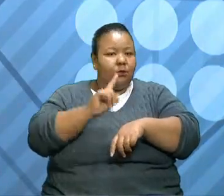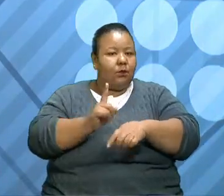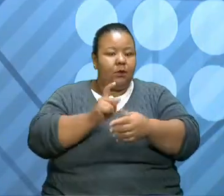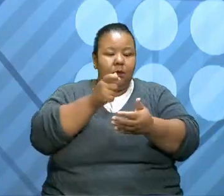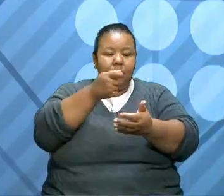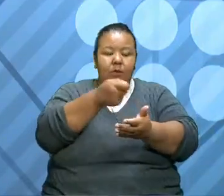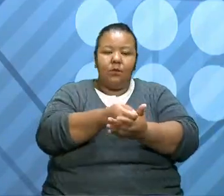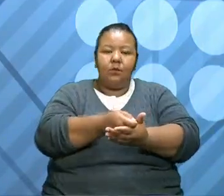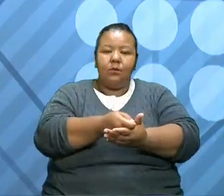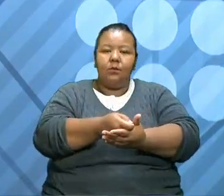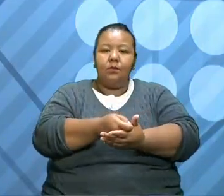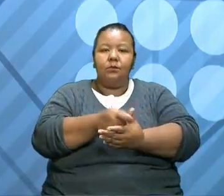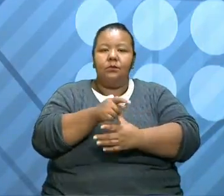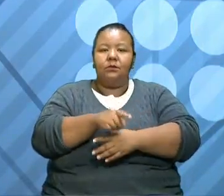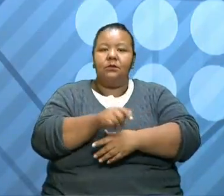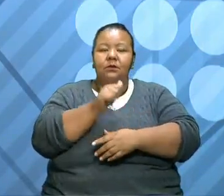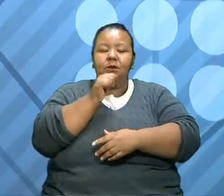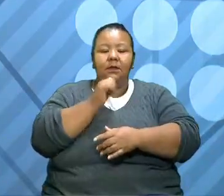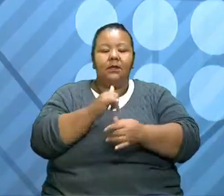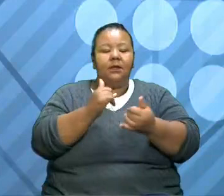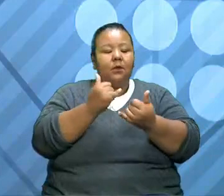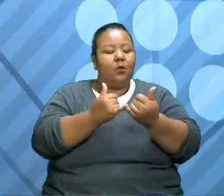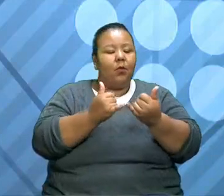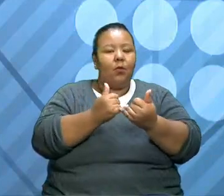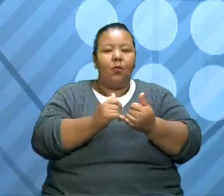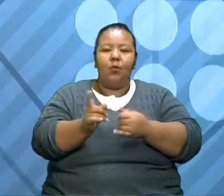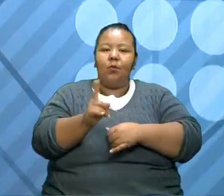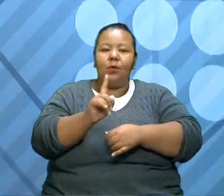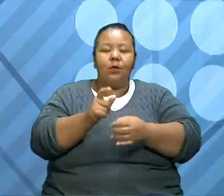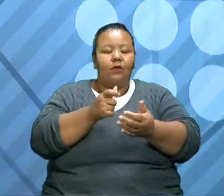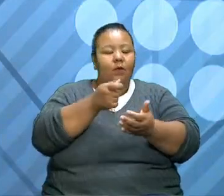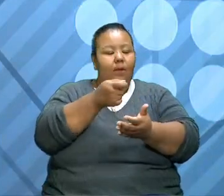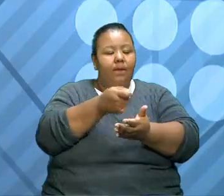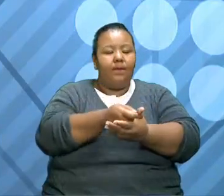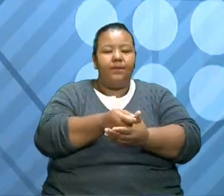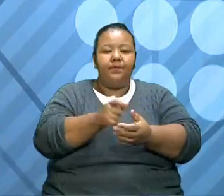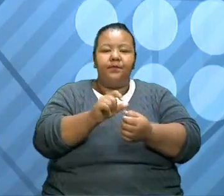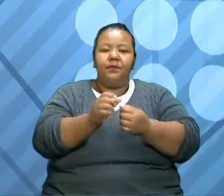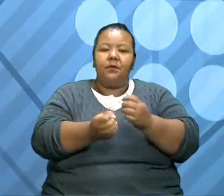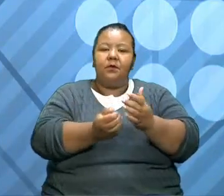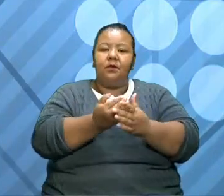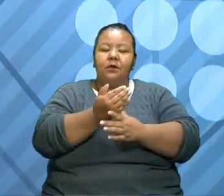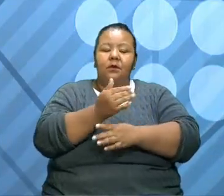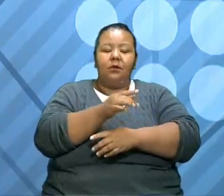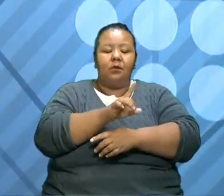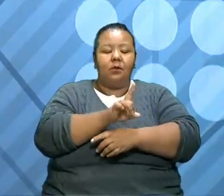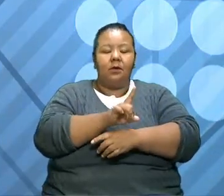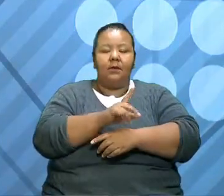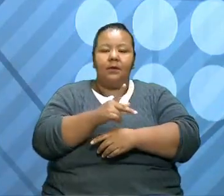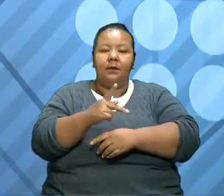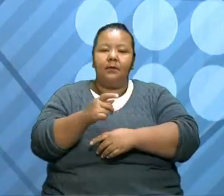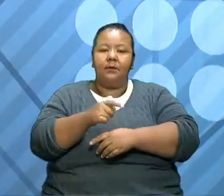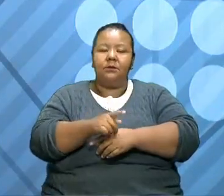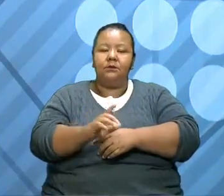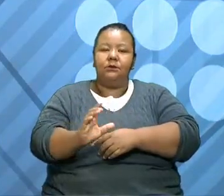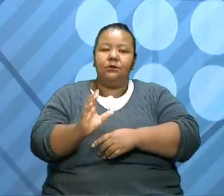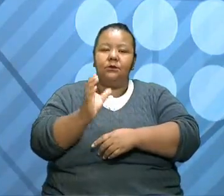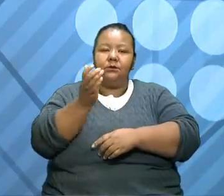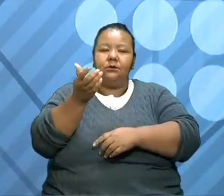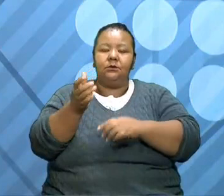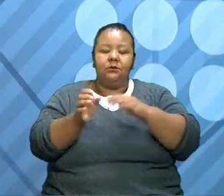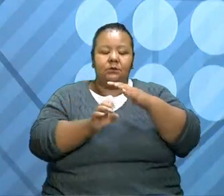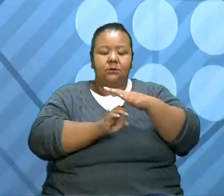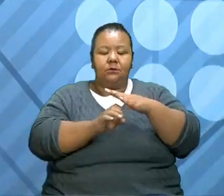tem essas contas em comum? Não foram pagas. Então, eu crio departamentos sobre essas atividades comuns. O que que acontece? A maioria das empresas